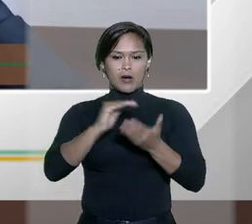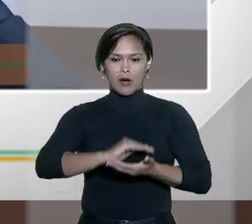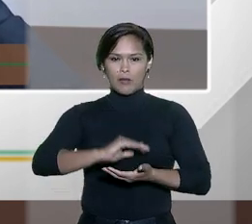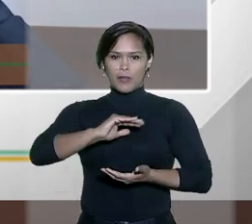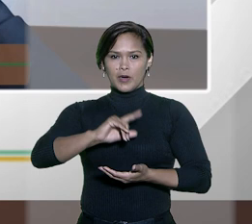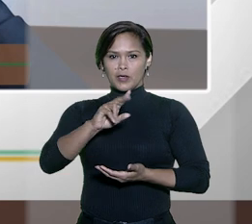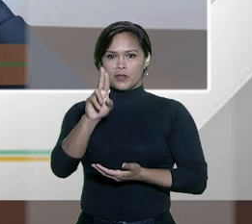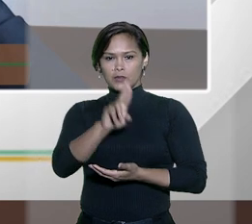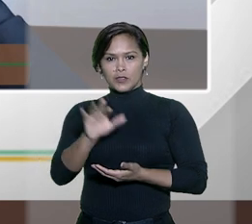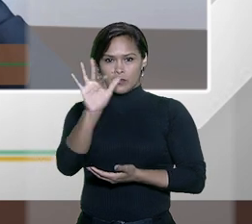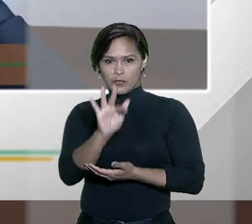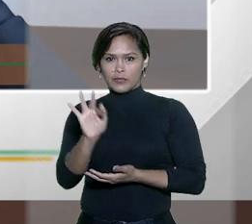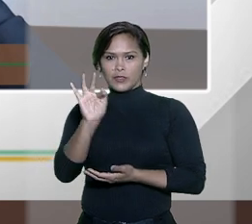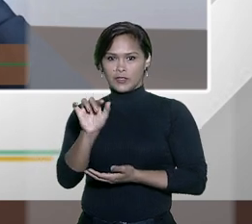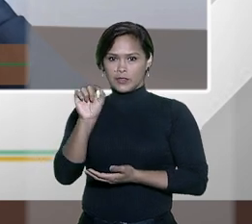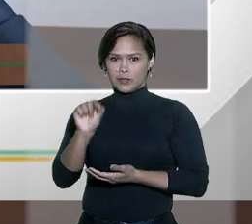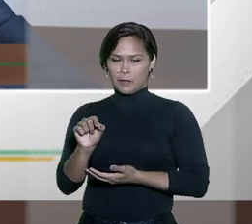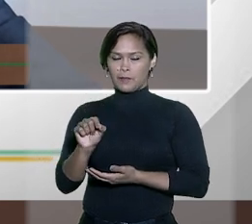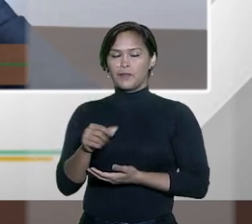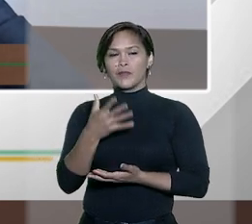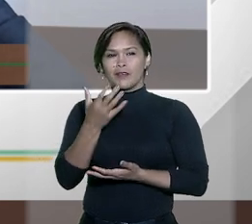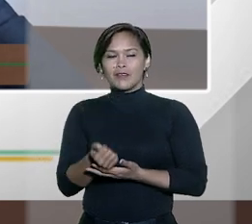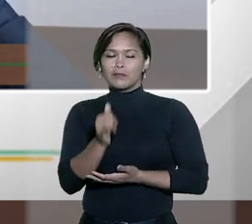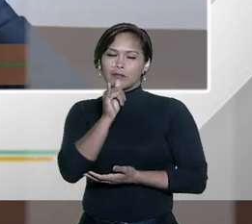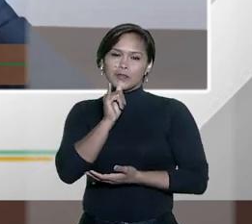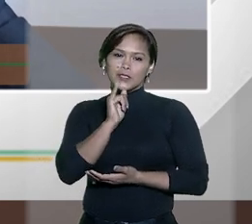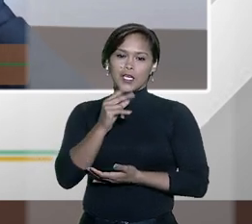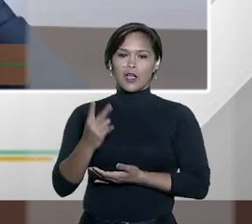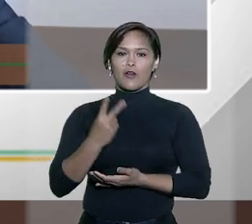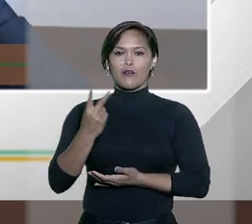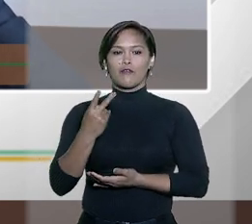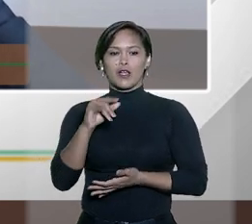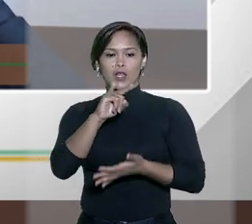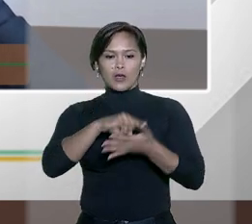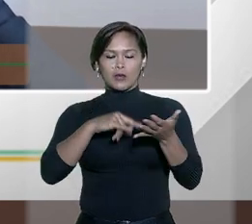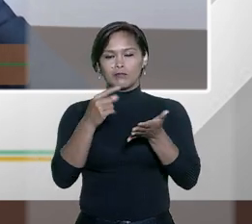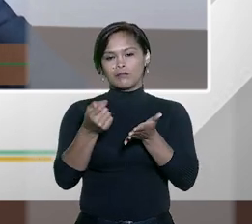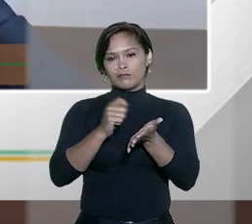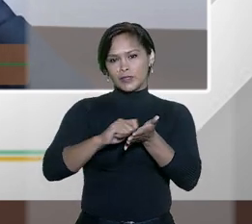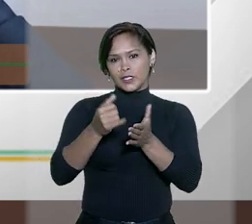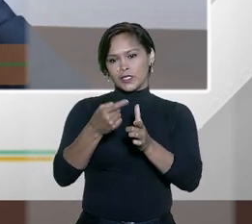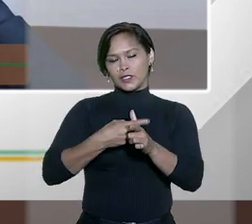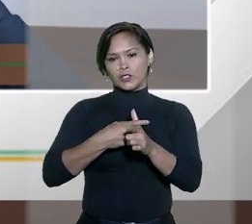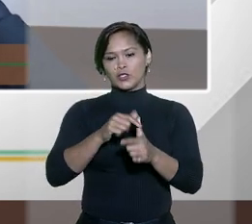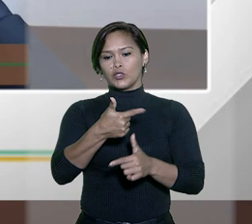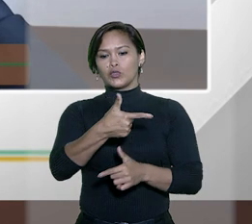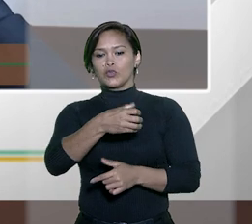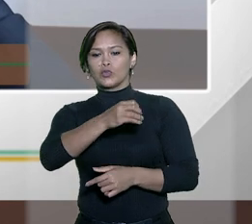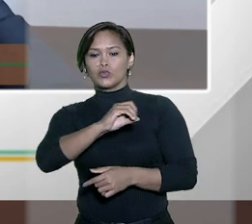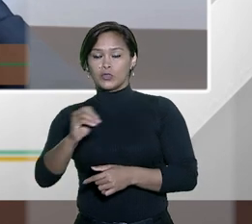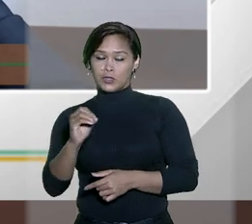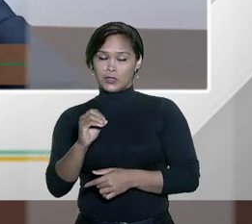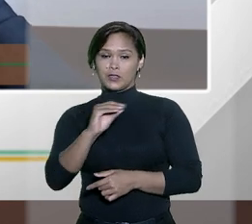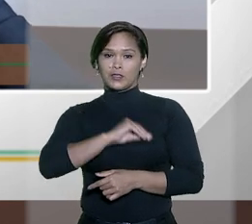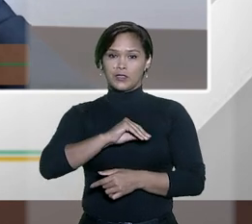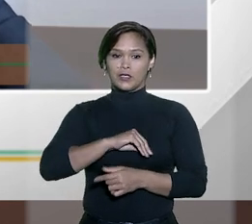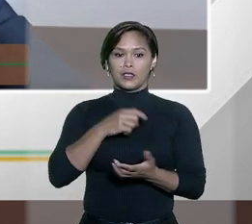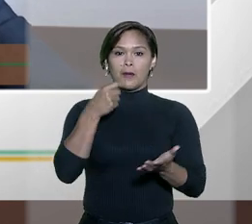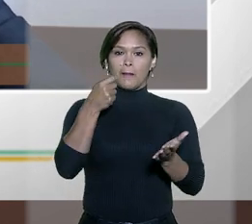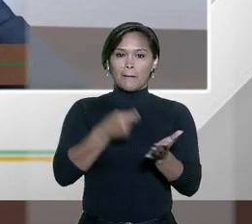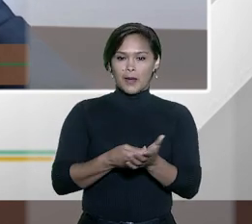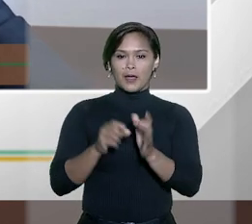para a União Federal, vamos supor que o valor do precatório total seja de 200 salários mínimos. Então,